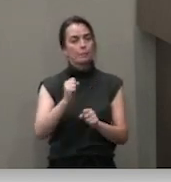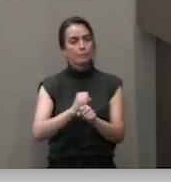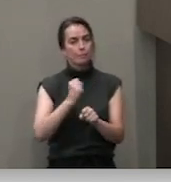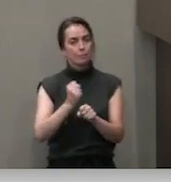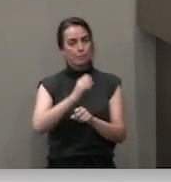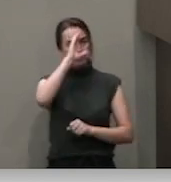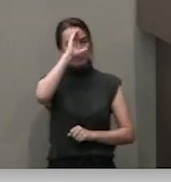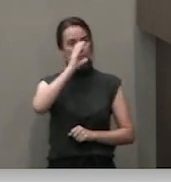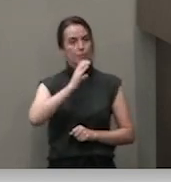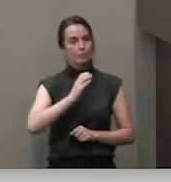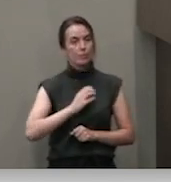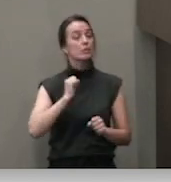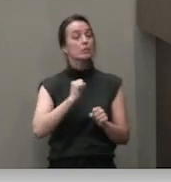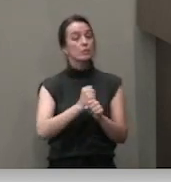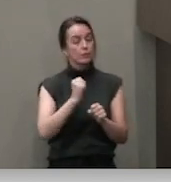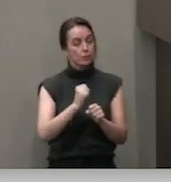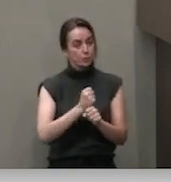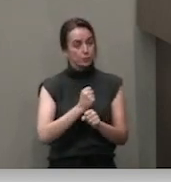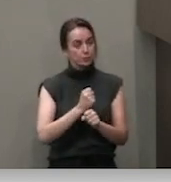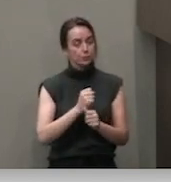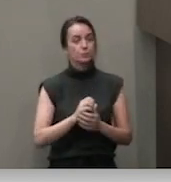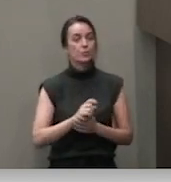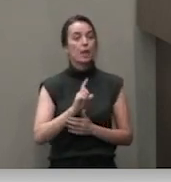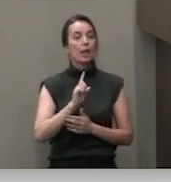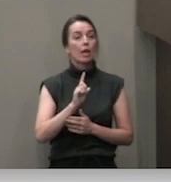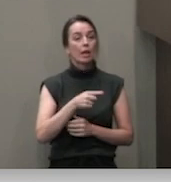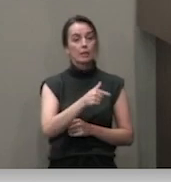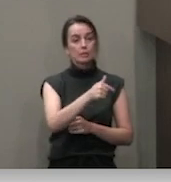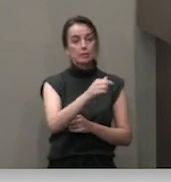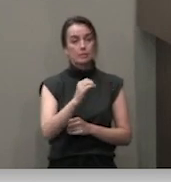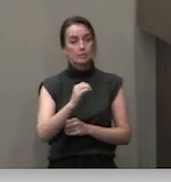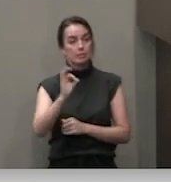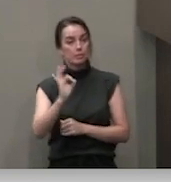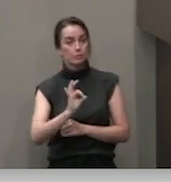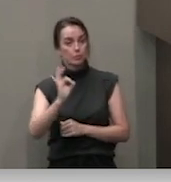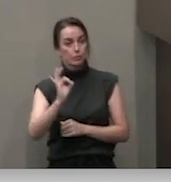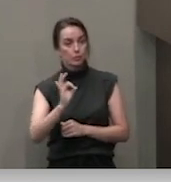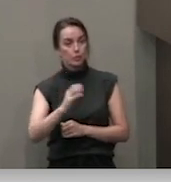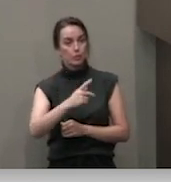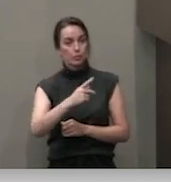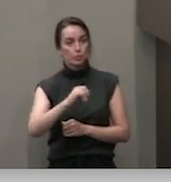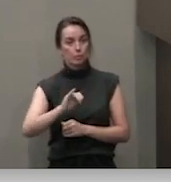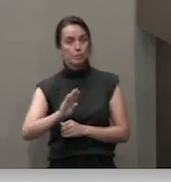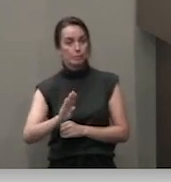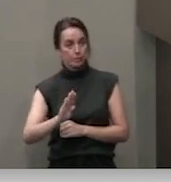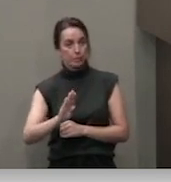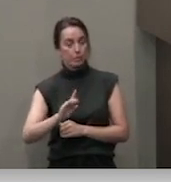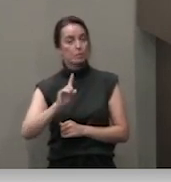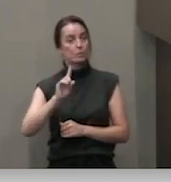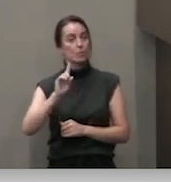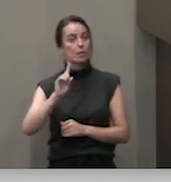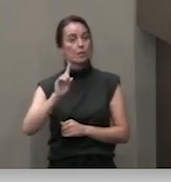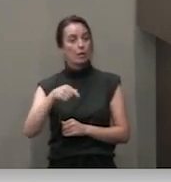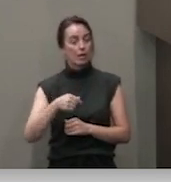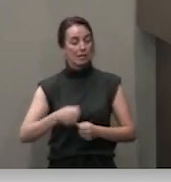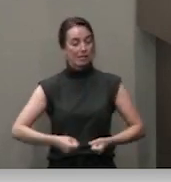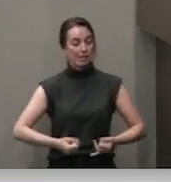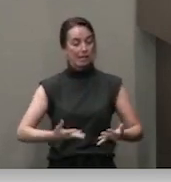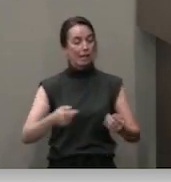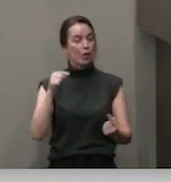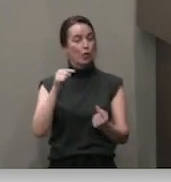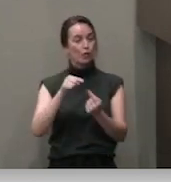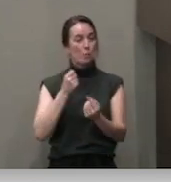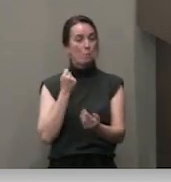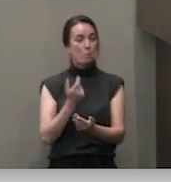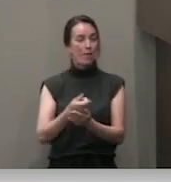é 70% do PIB do país é gasto para pagar a nossa dívida exatamente vocês